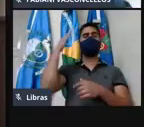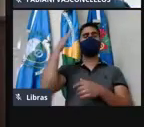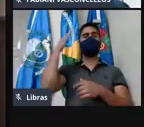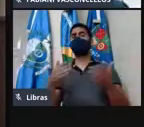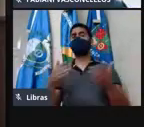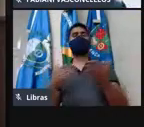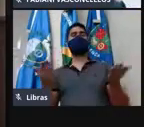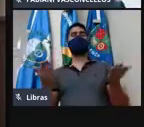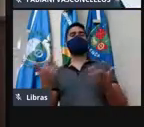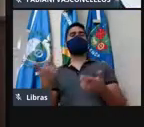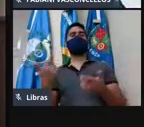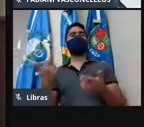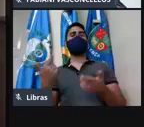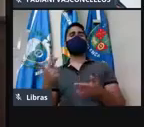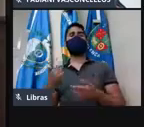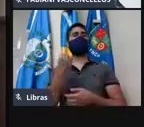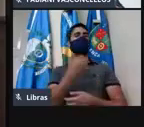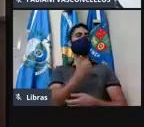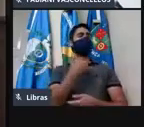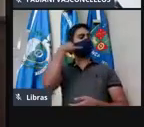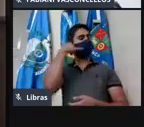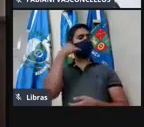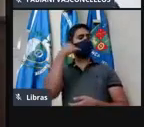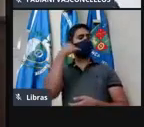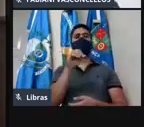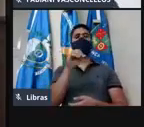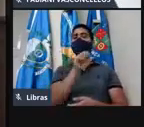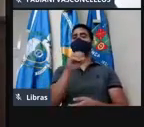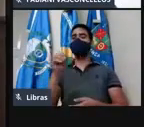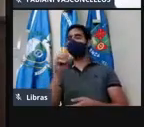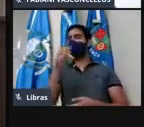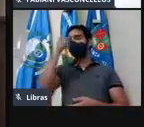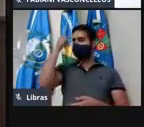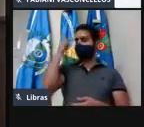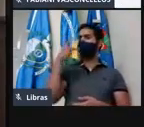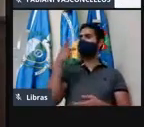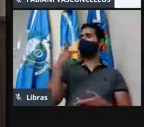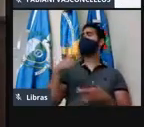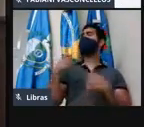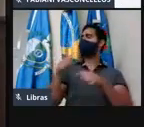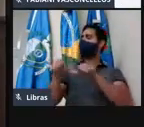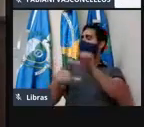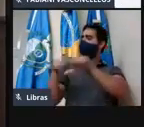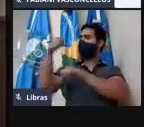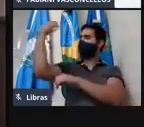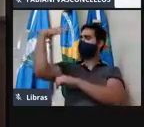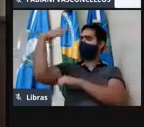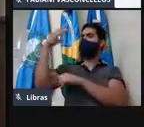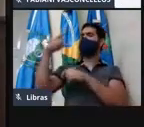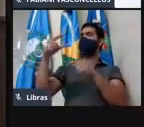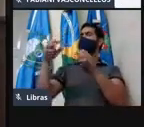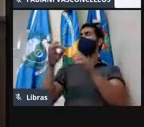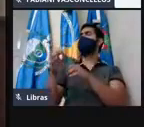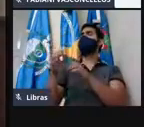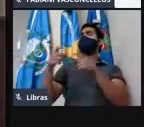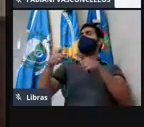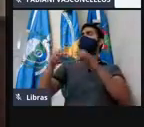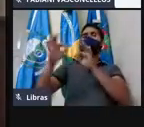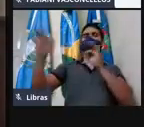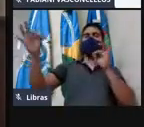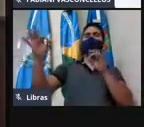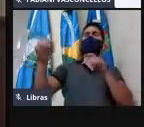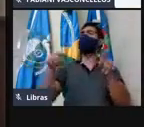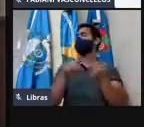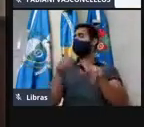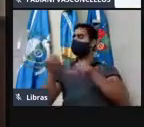um 0800. Morador liga, dentro de 24 horas, dentro da cidade troca, lugar mais afastado, 48 horas e assim por diante. Porque eu